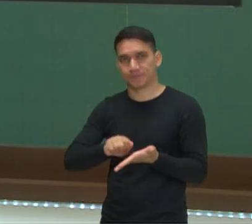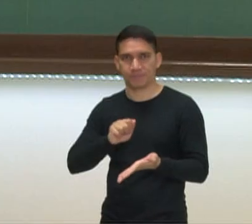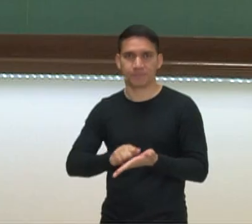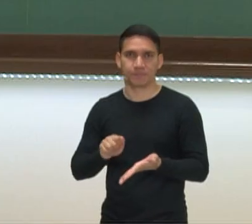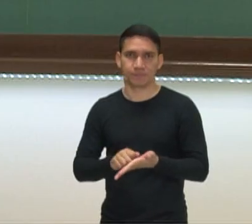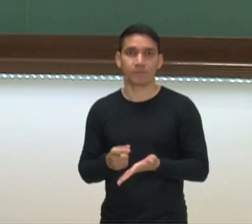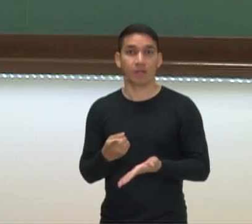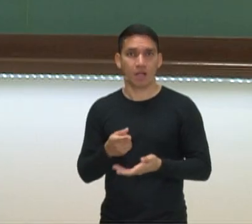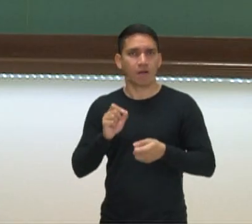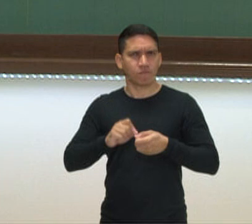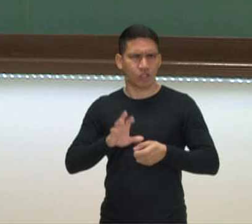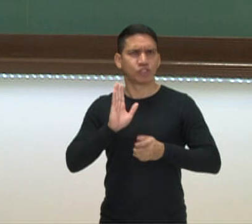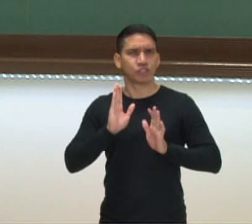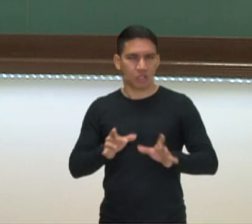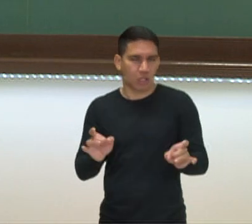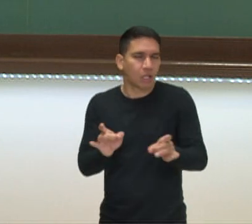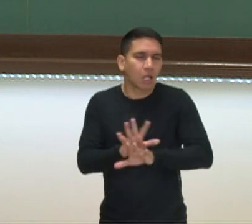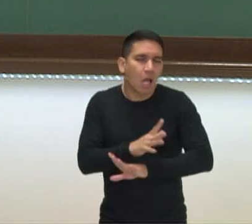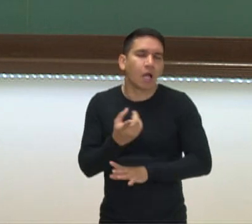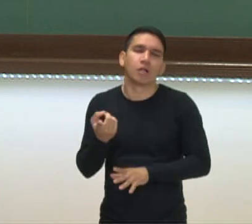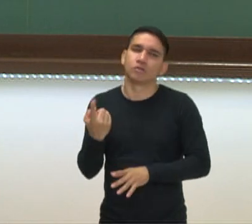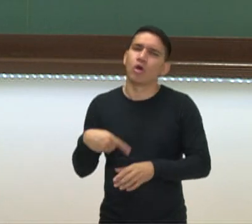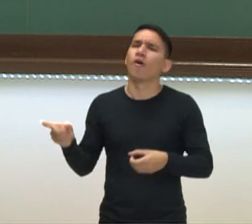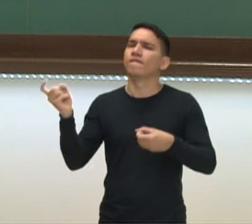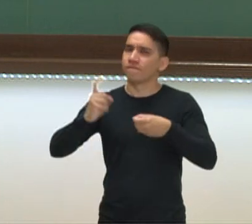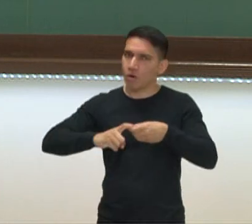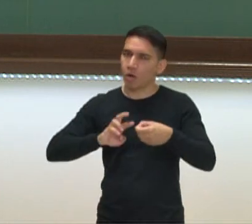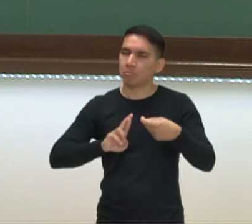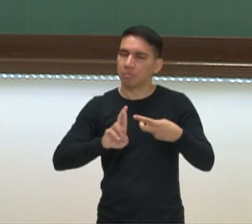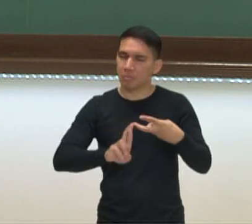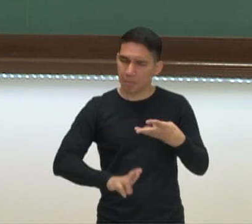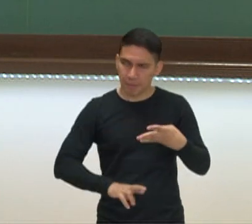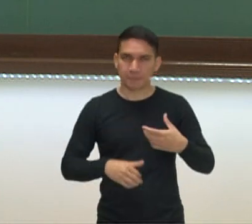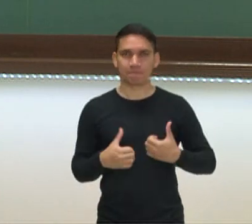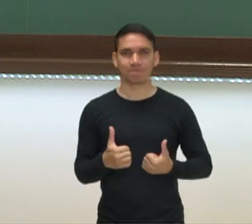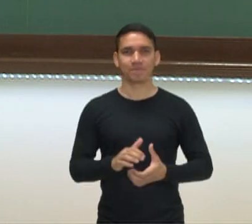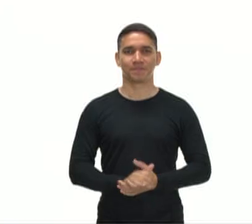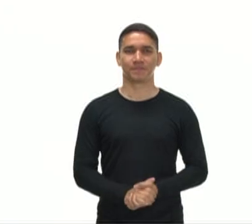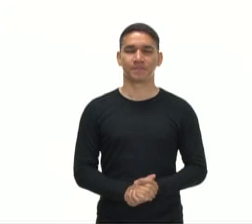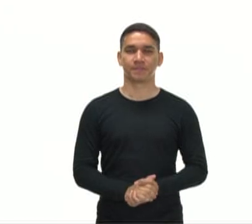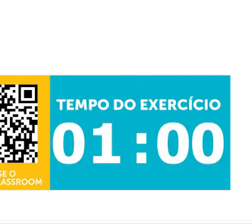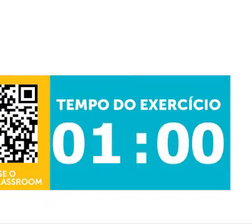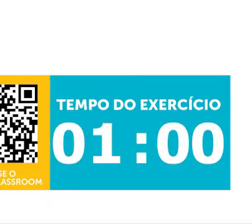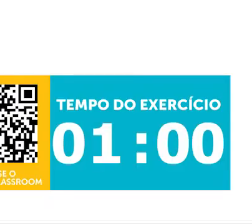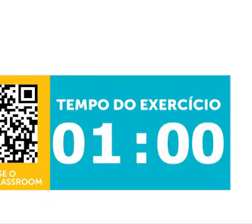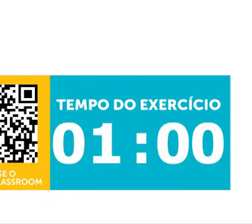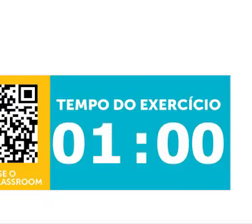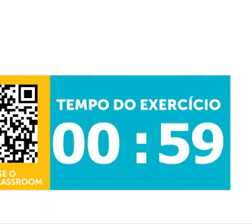vocês. Fazendo a resposta ali com cuidado, em seguida nós voltamos com a correção.